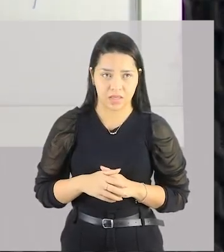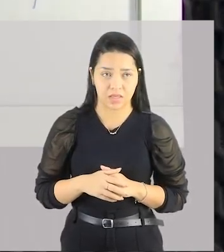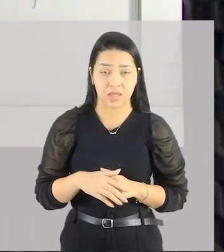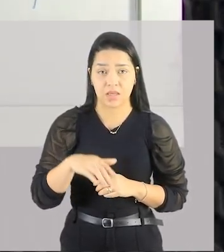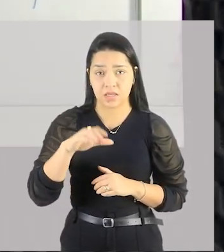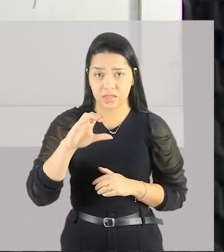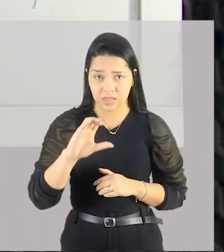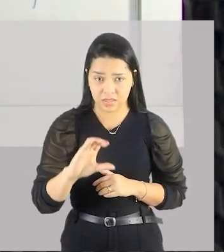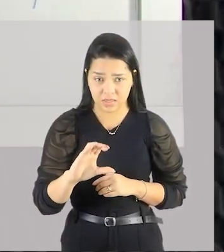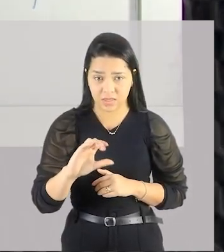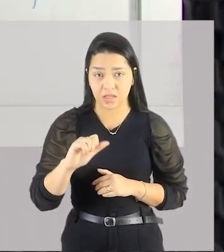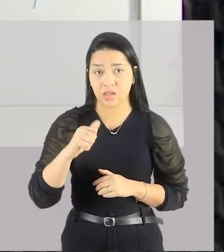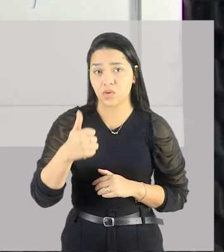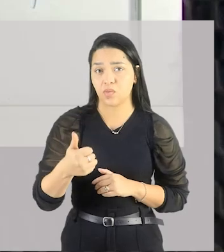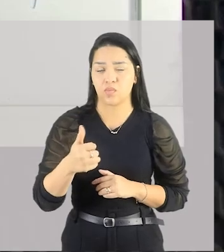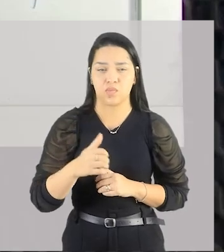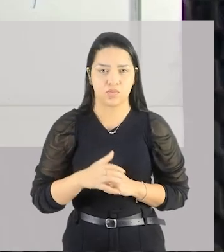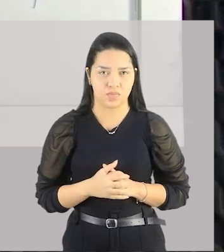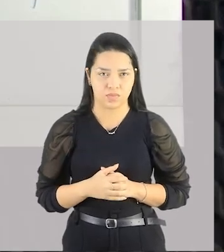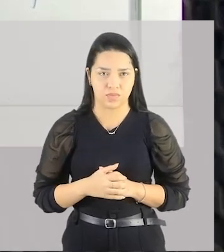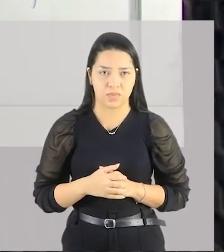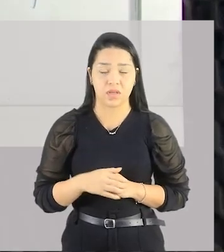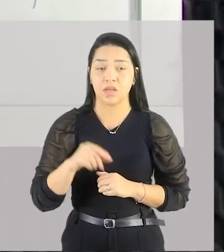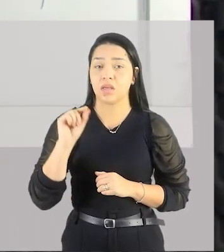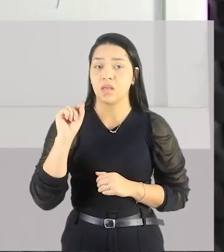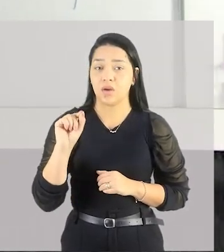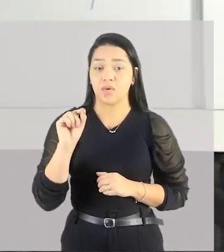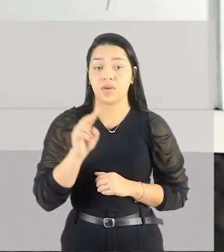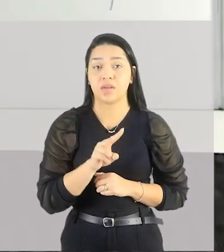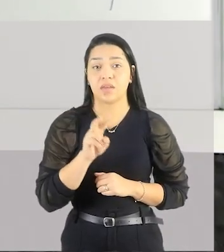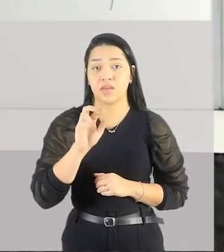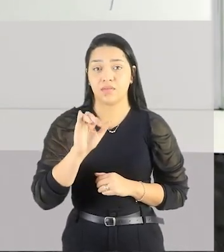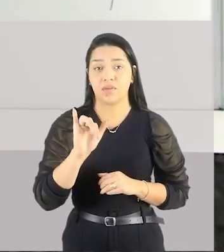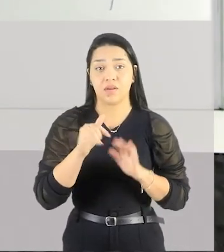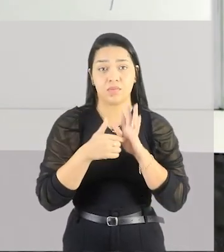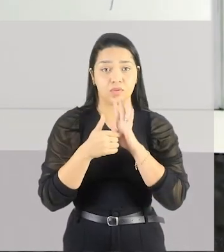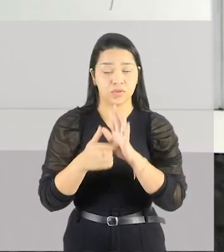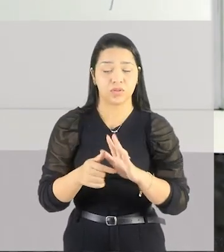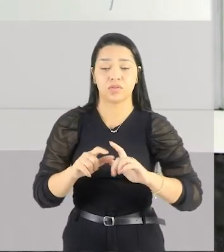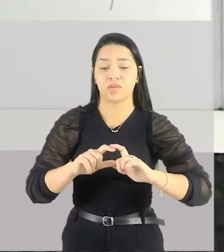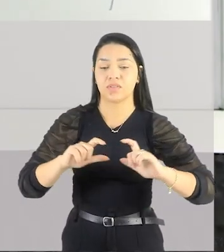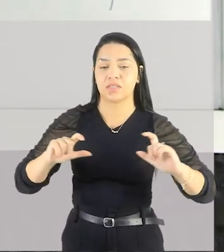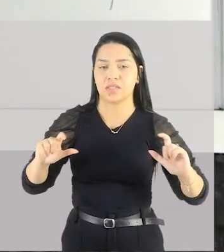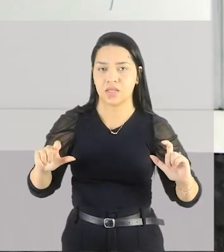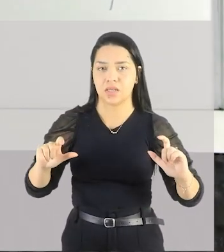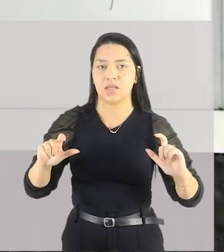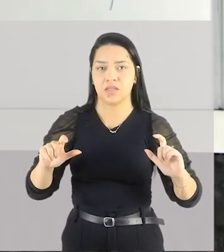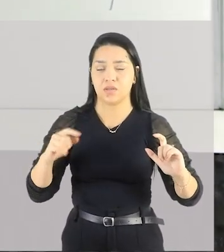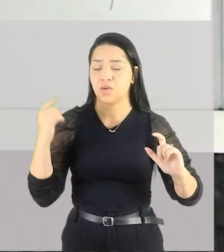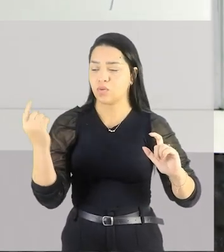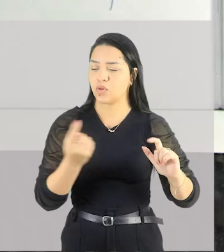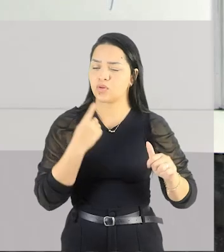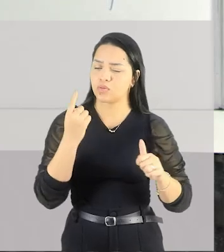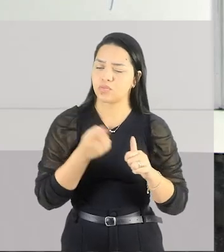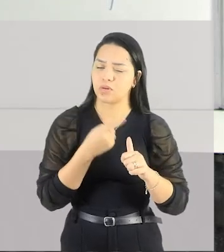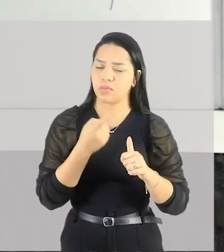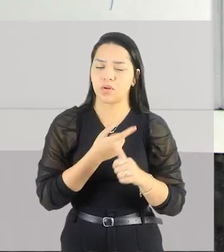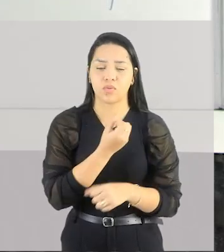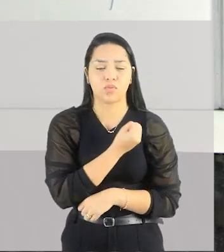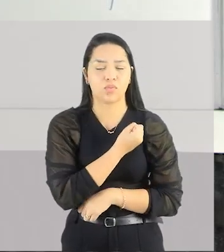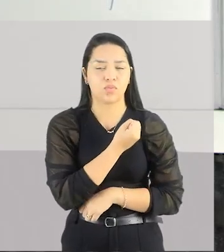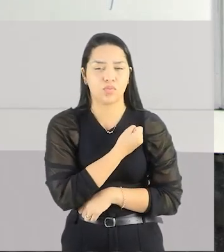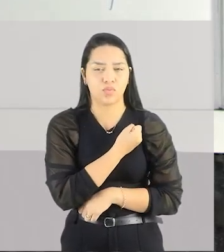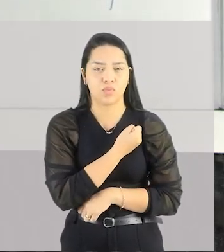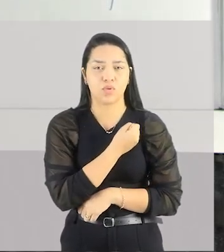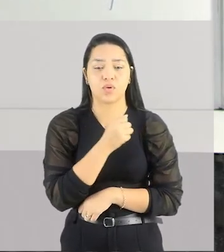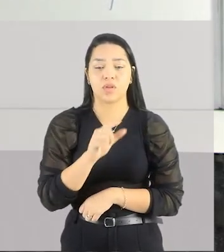Então ele vem para cá, 8. 8 não. O 8 ele pertencia, então ele já estava ali. Quem não